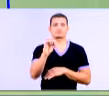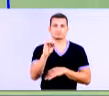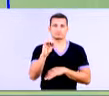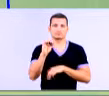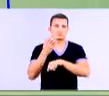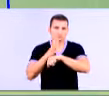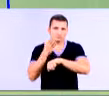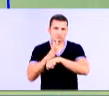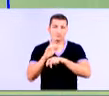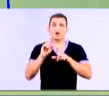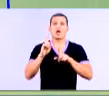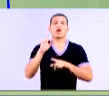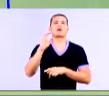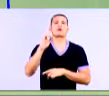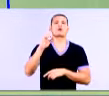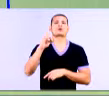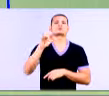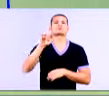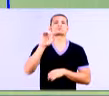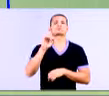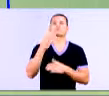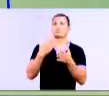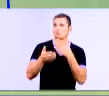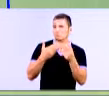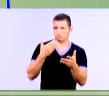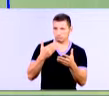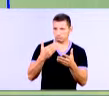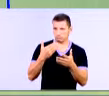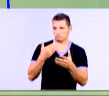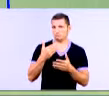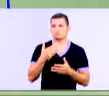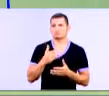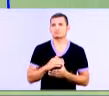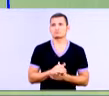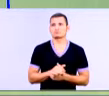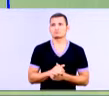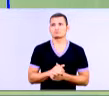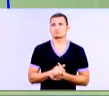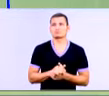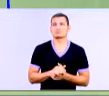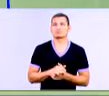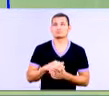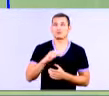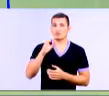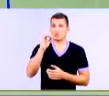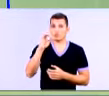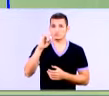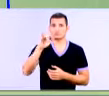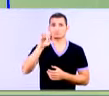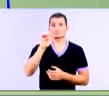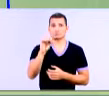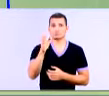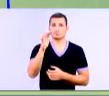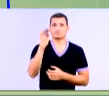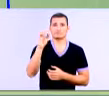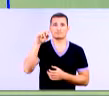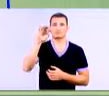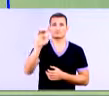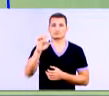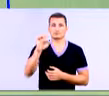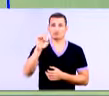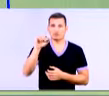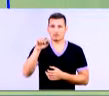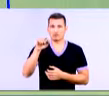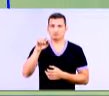Só que não é um código qualquer, a gente gosta muito de falar a palavra código-fonte, né? É a fonte da codificação do